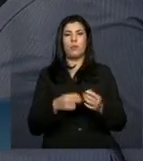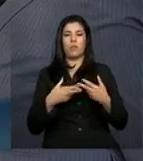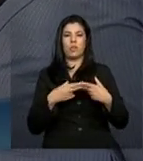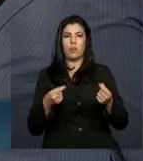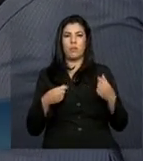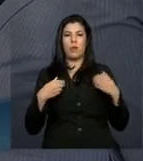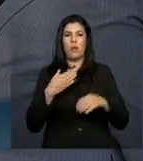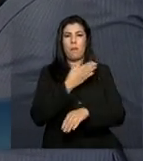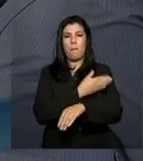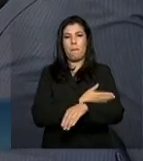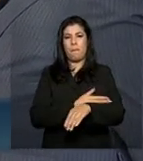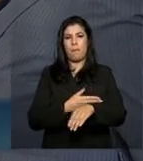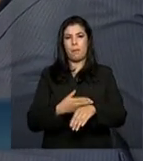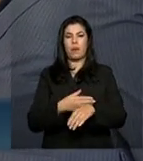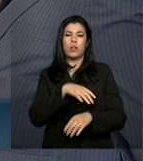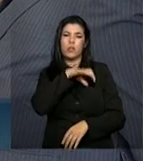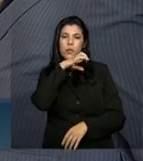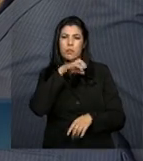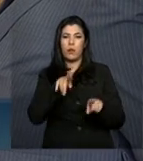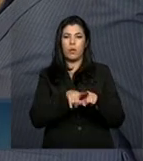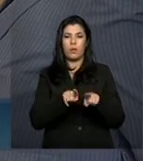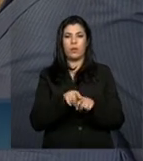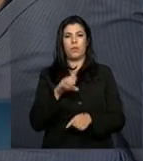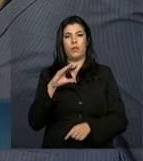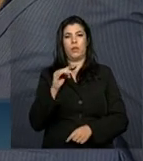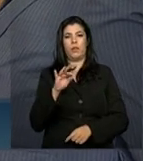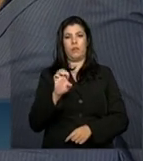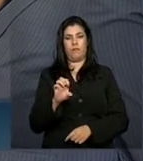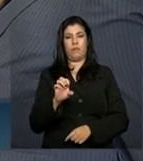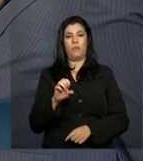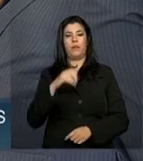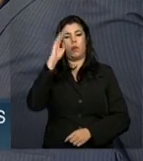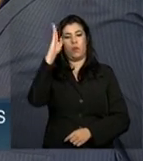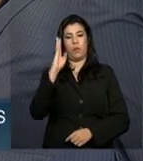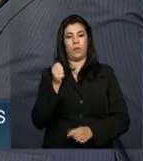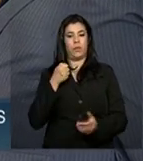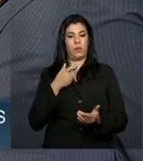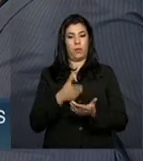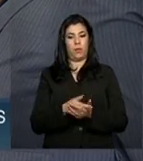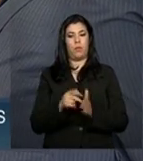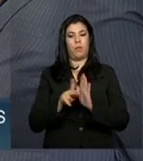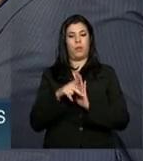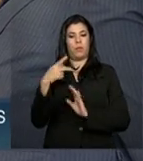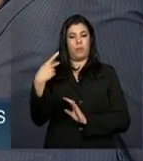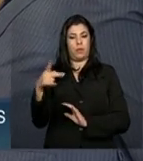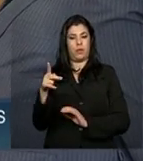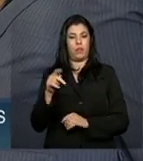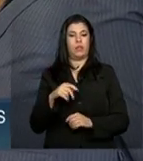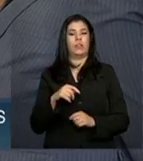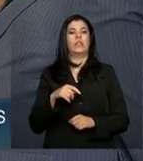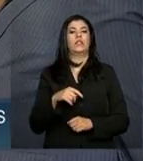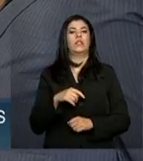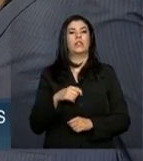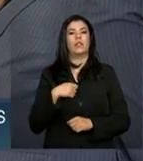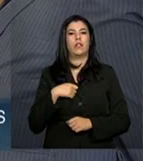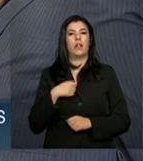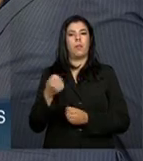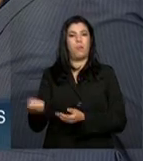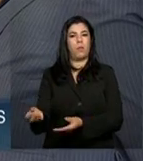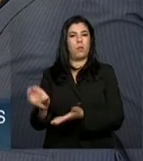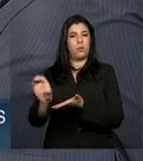de animais e café. E o Brasil compra lá da Estônia máquinas elétricas,